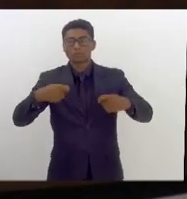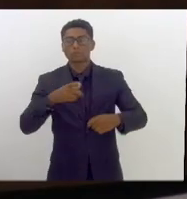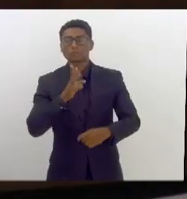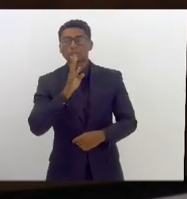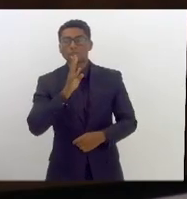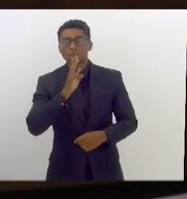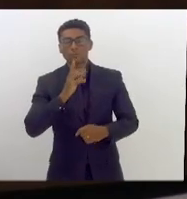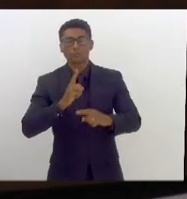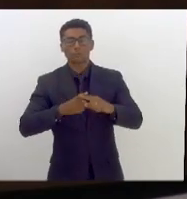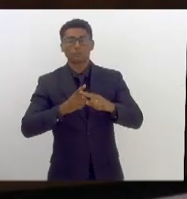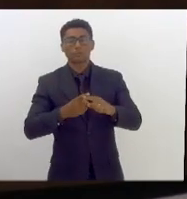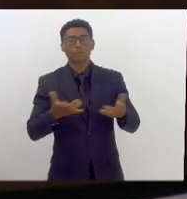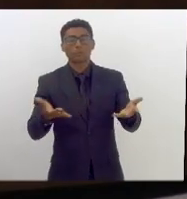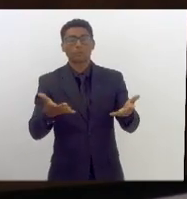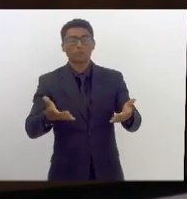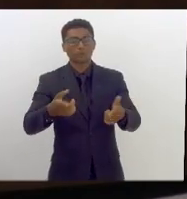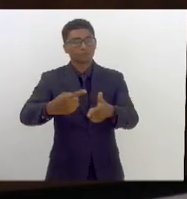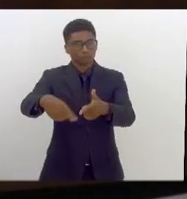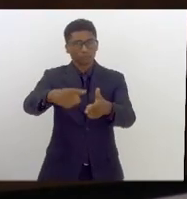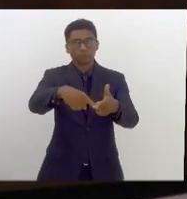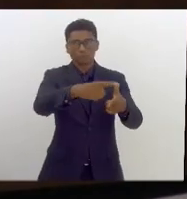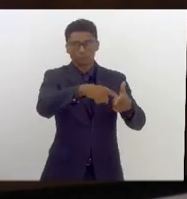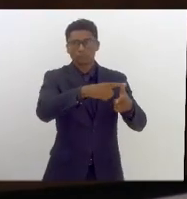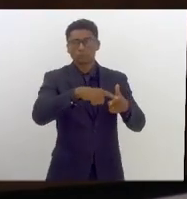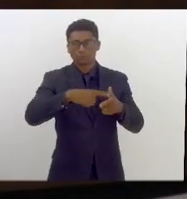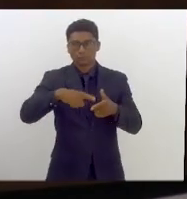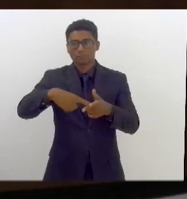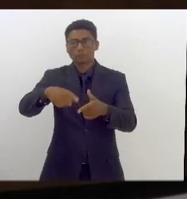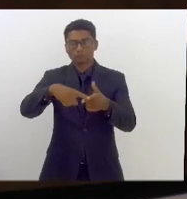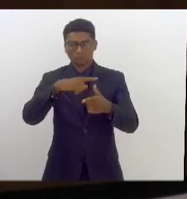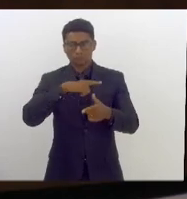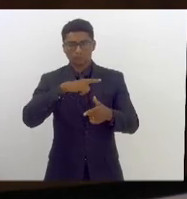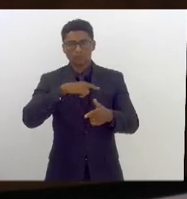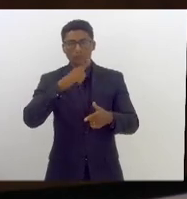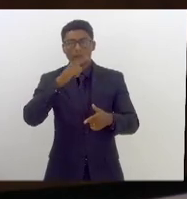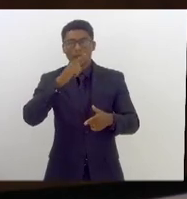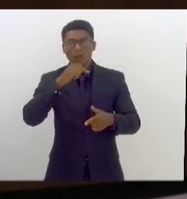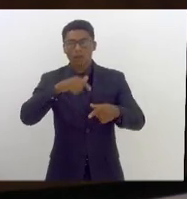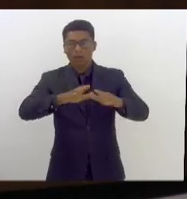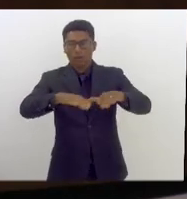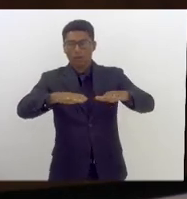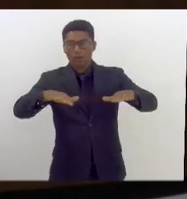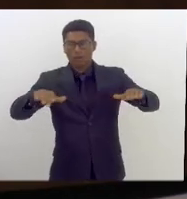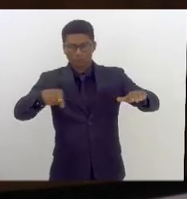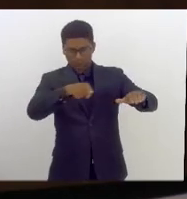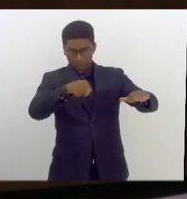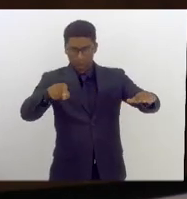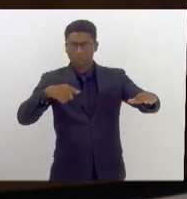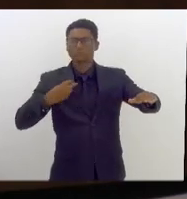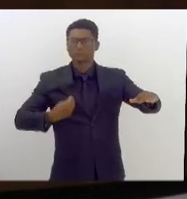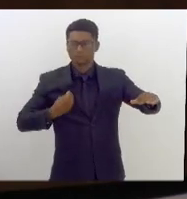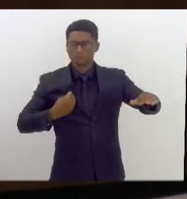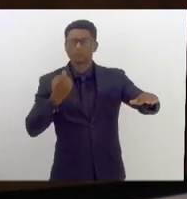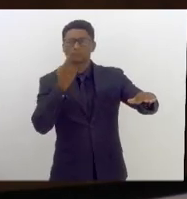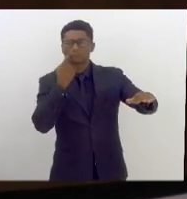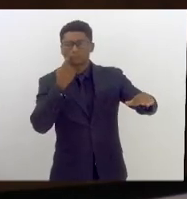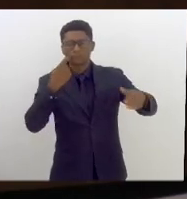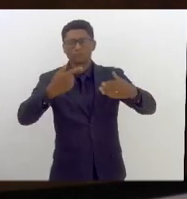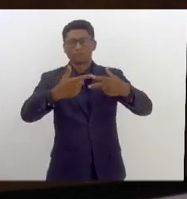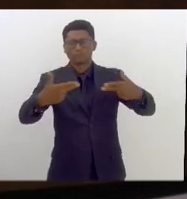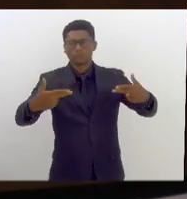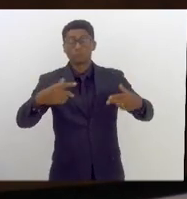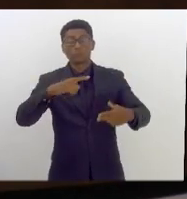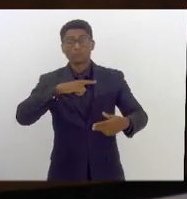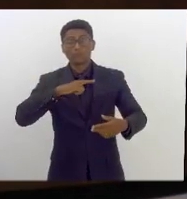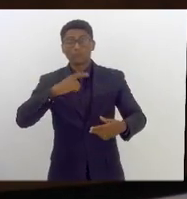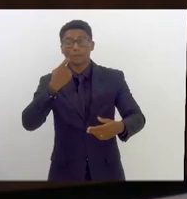problema que nós temos nessa costa, onde tem os nossos biomas, né, que produzem vida, e já temos quase 9 espécies